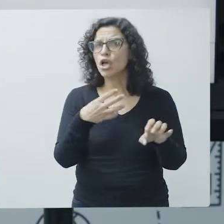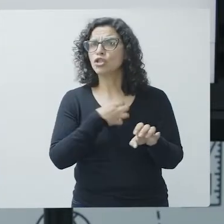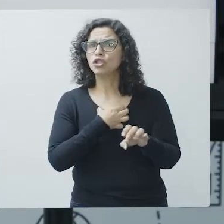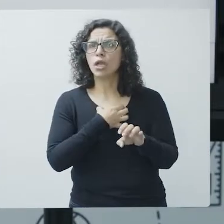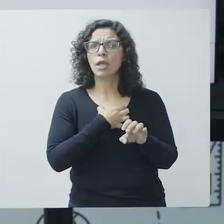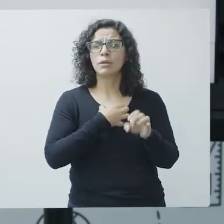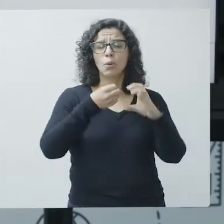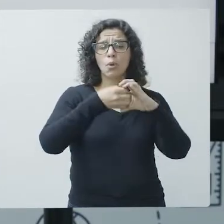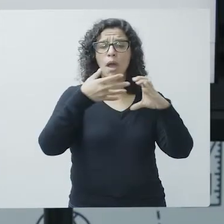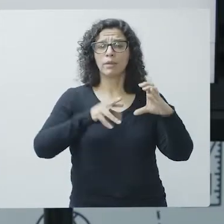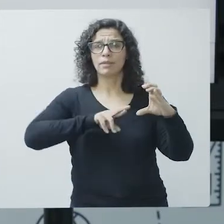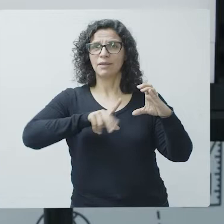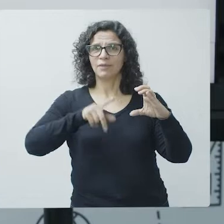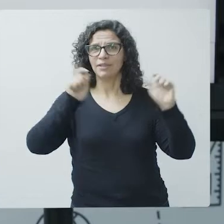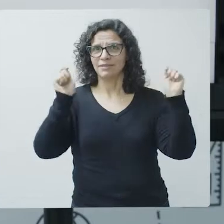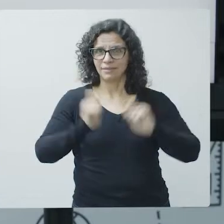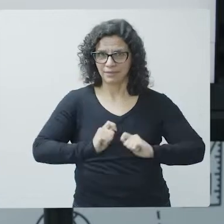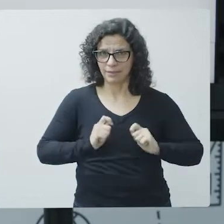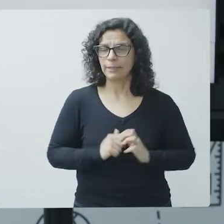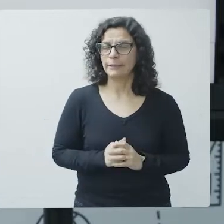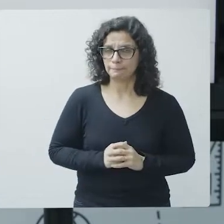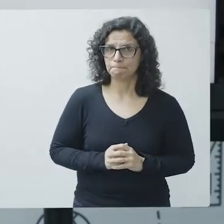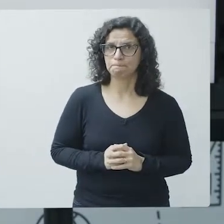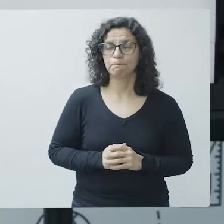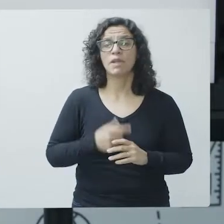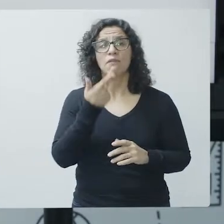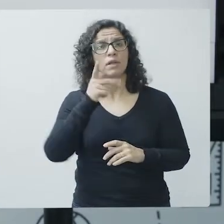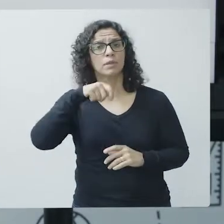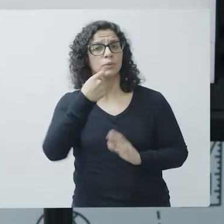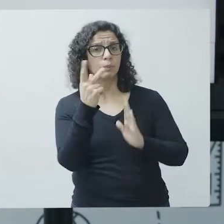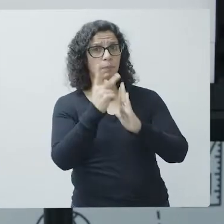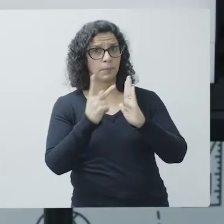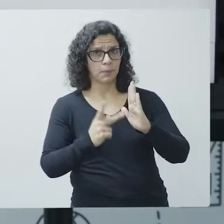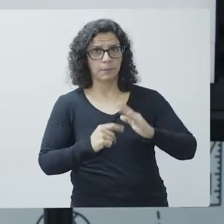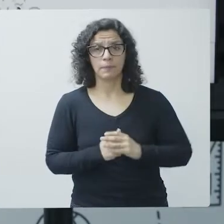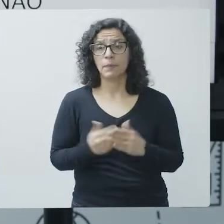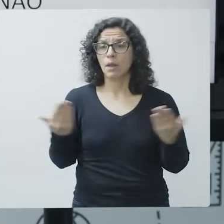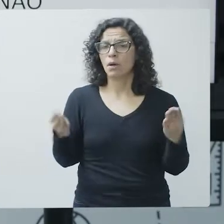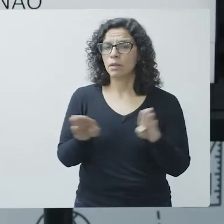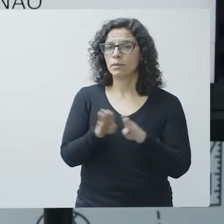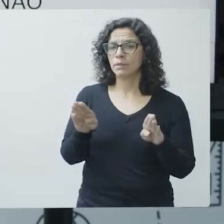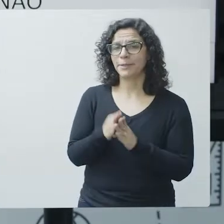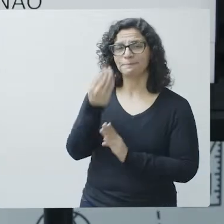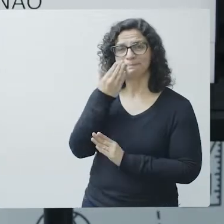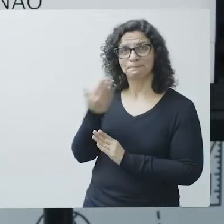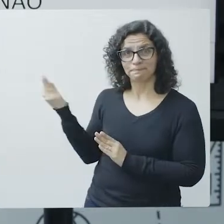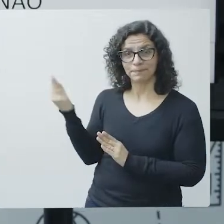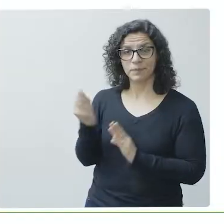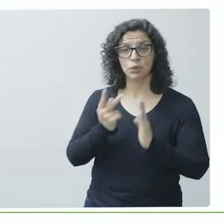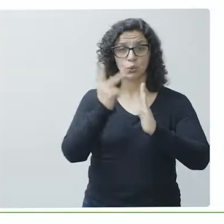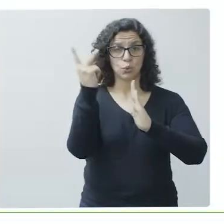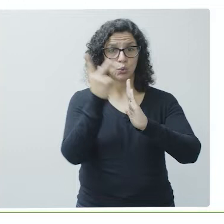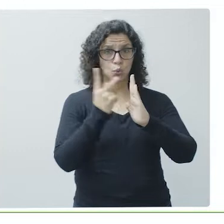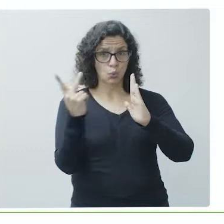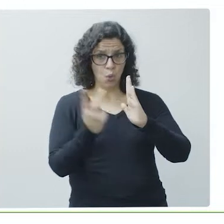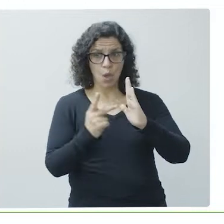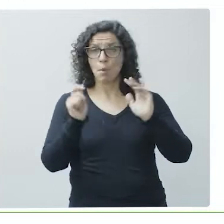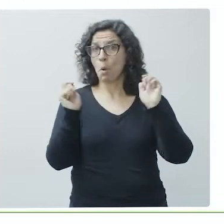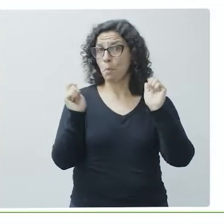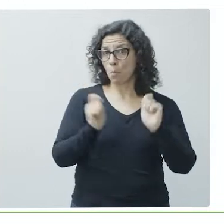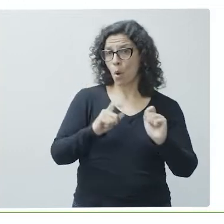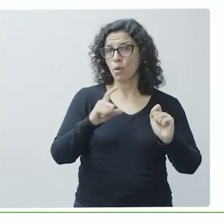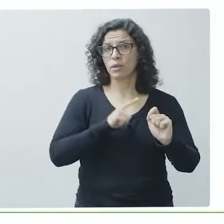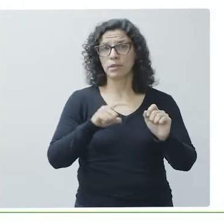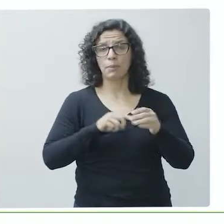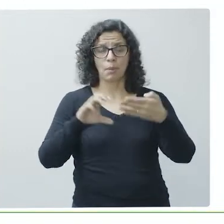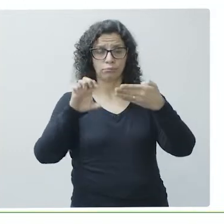encontrar estrutura de diversas formas quando a gente fala de poema. E também os poemas podem ou não ser